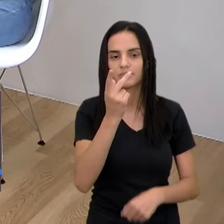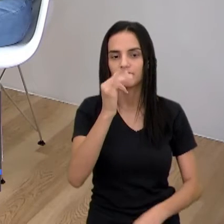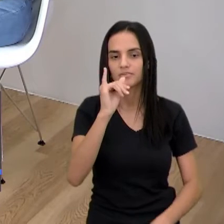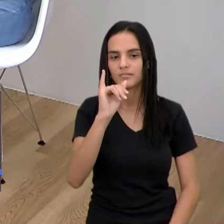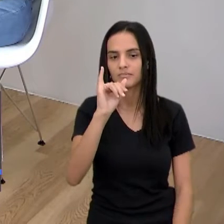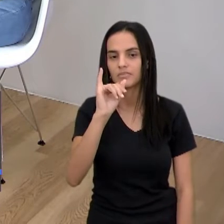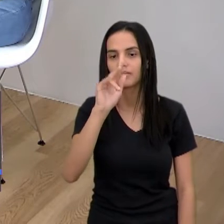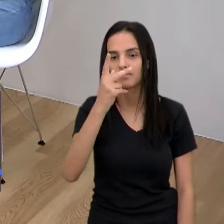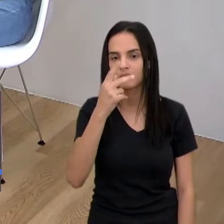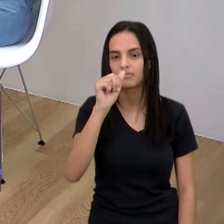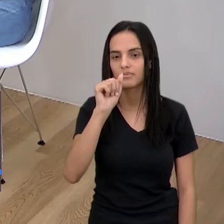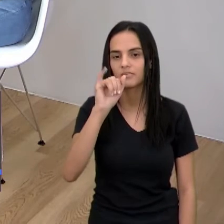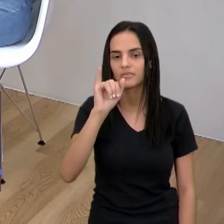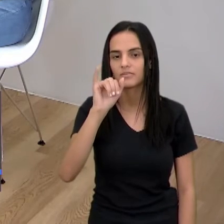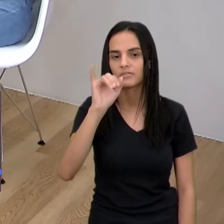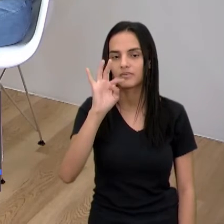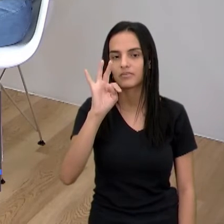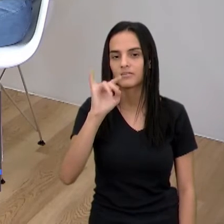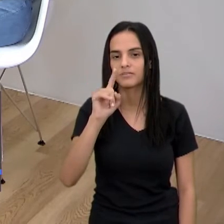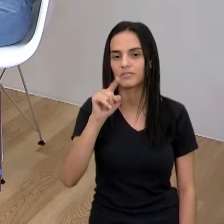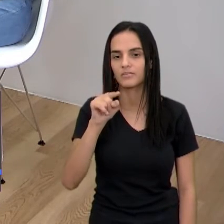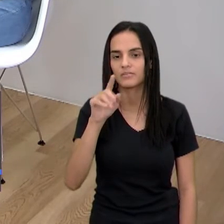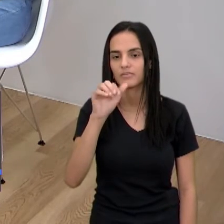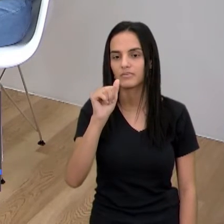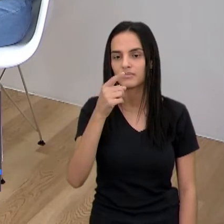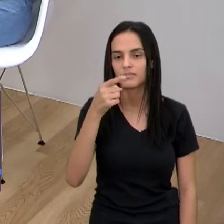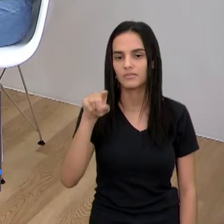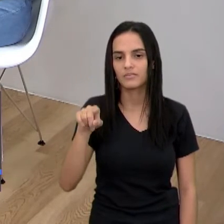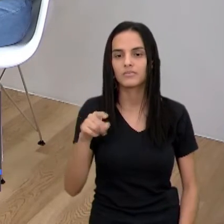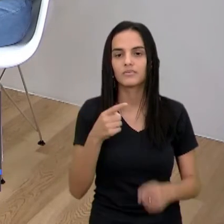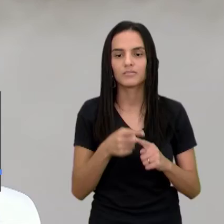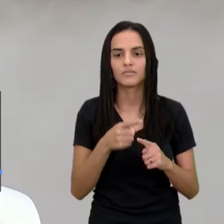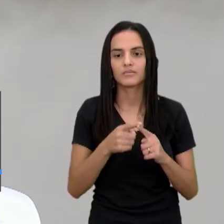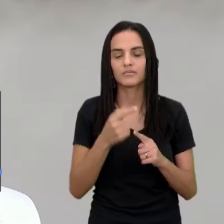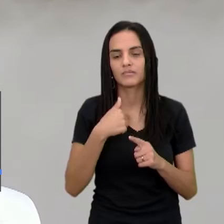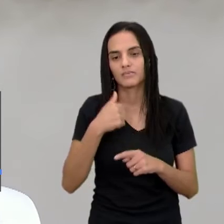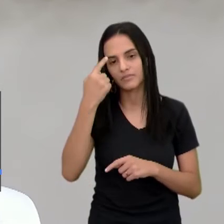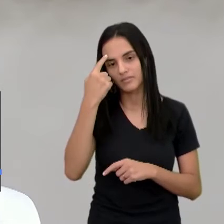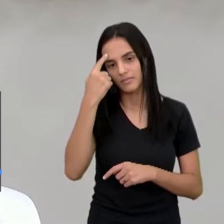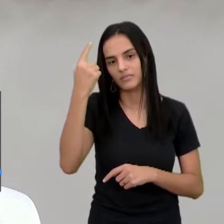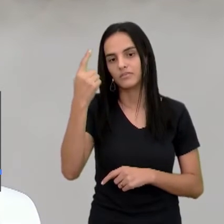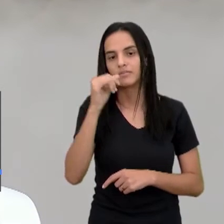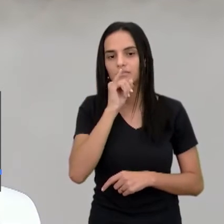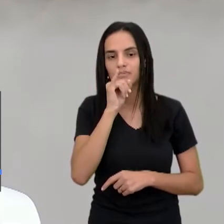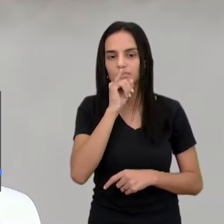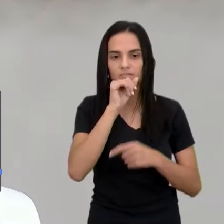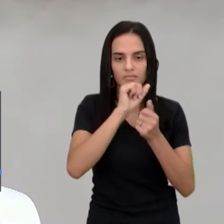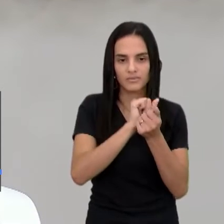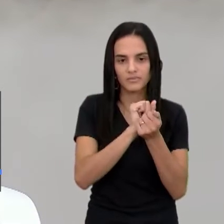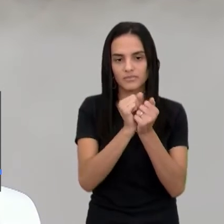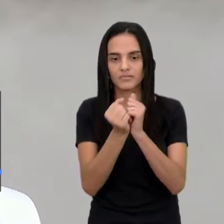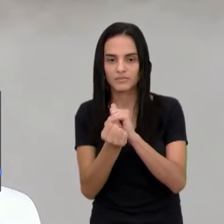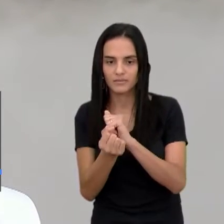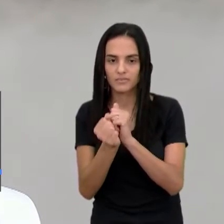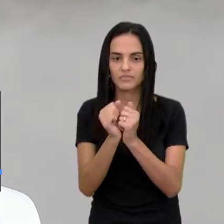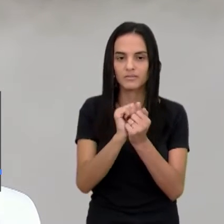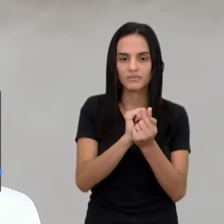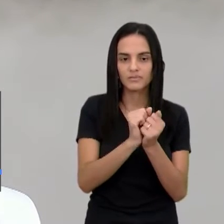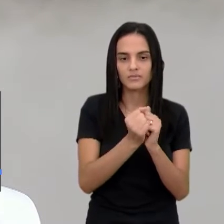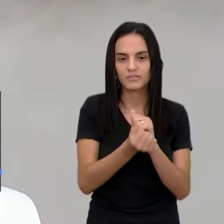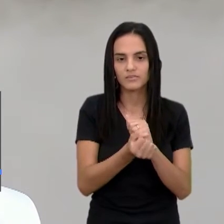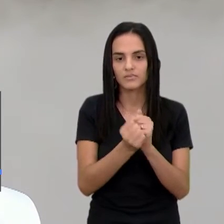de haitização? Tenta dizer agora. Porque eu fico imaginando, por exemplo, os escravizados, né,